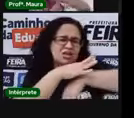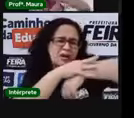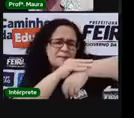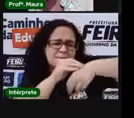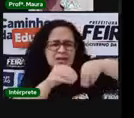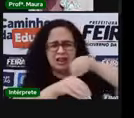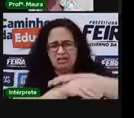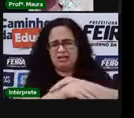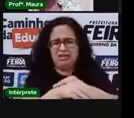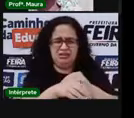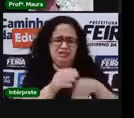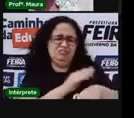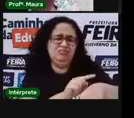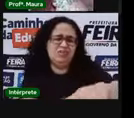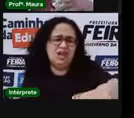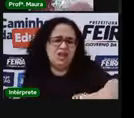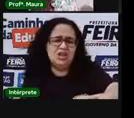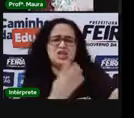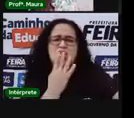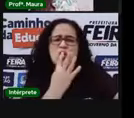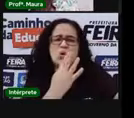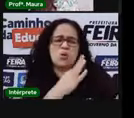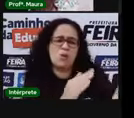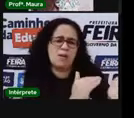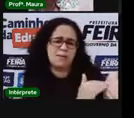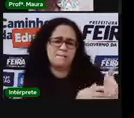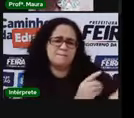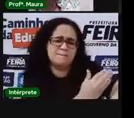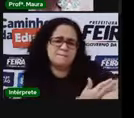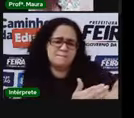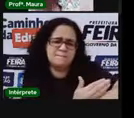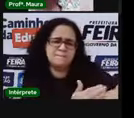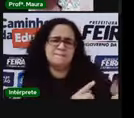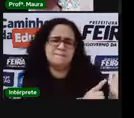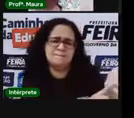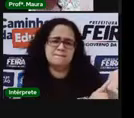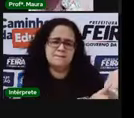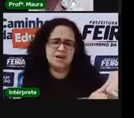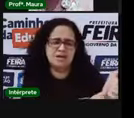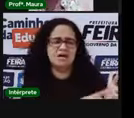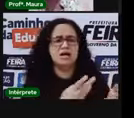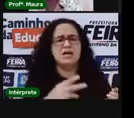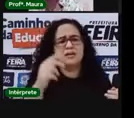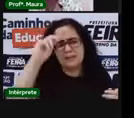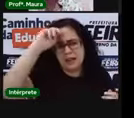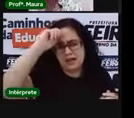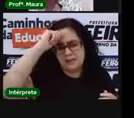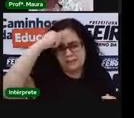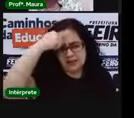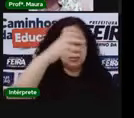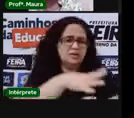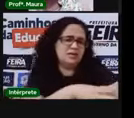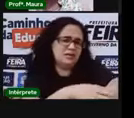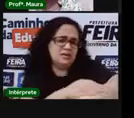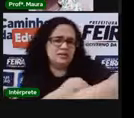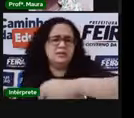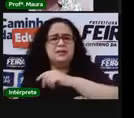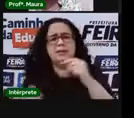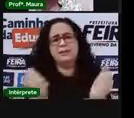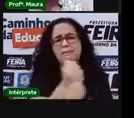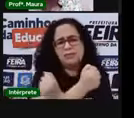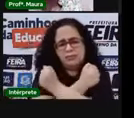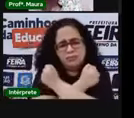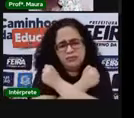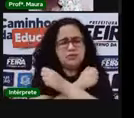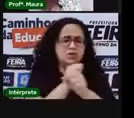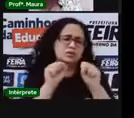gosto dessa sua pele branca, ou eu não gosto dessa sua pele preta, não. Tá? Tira essa pele aí para eu poder lhe abraçar. É